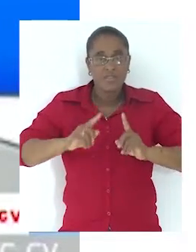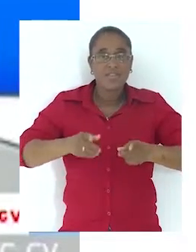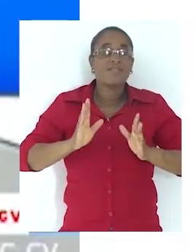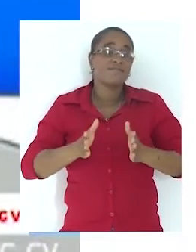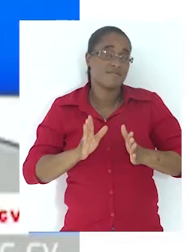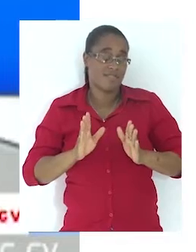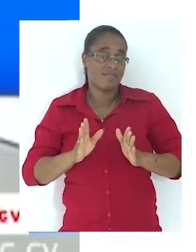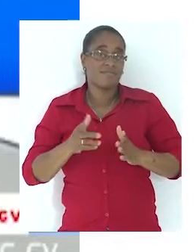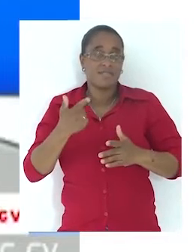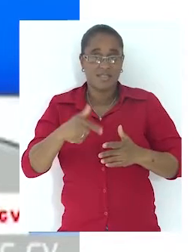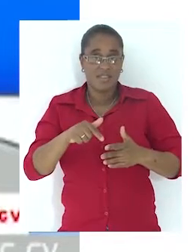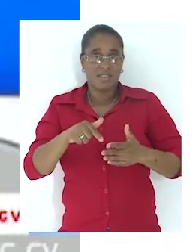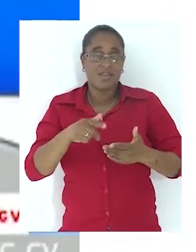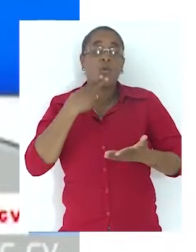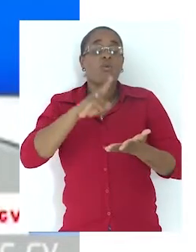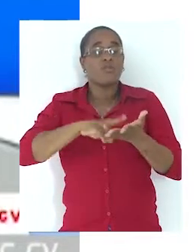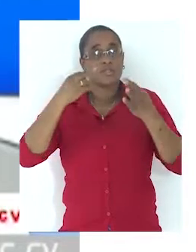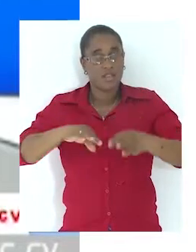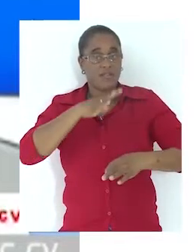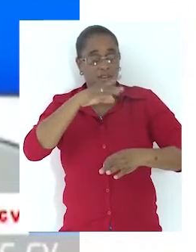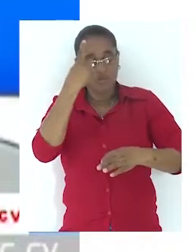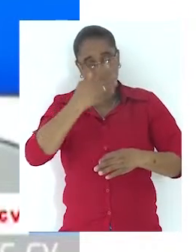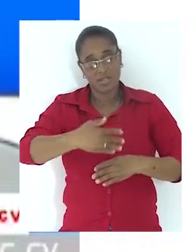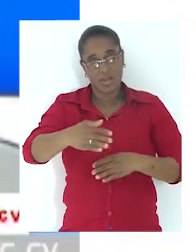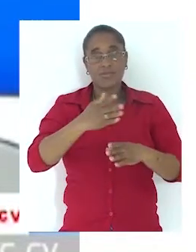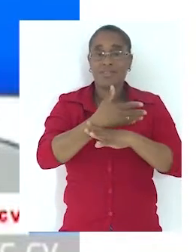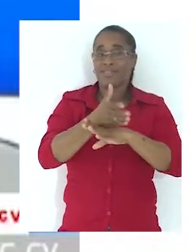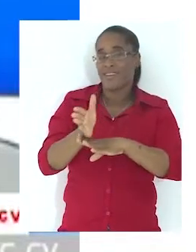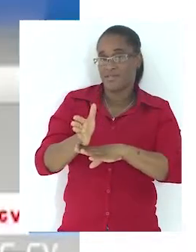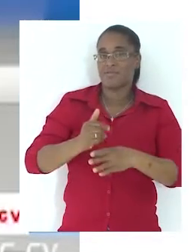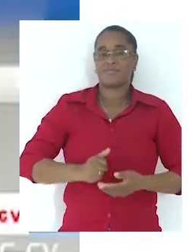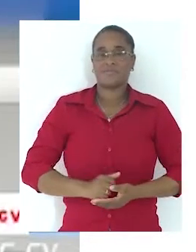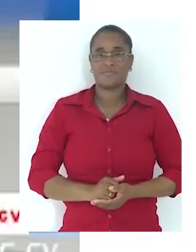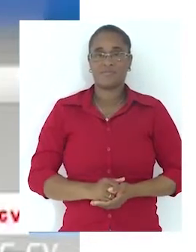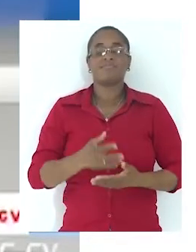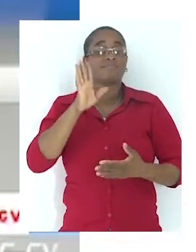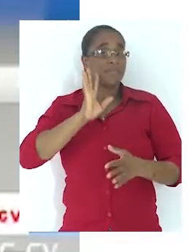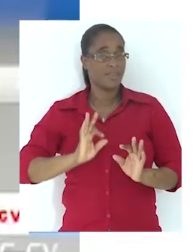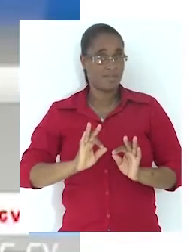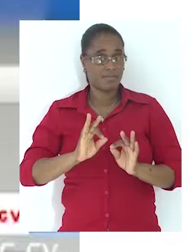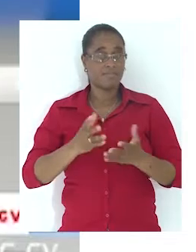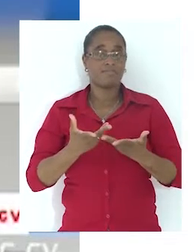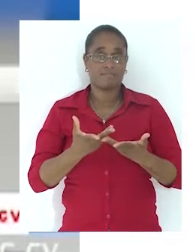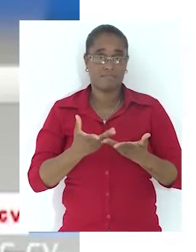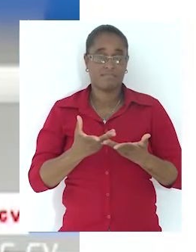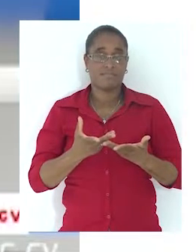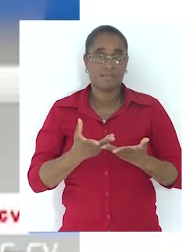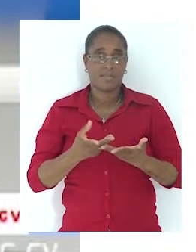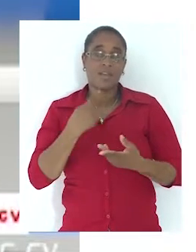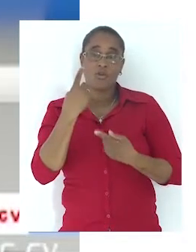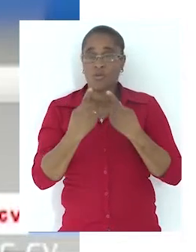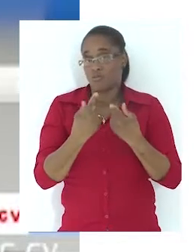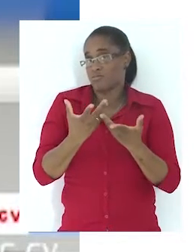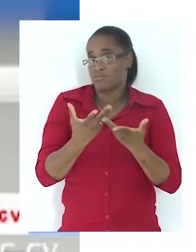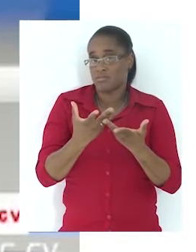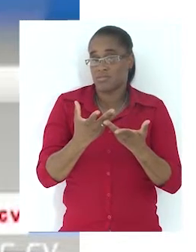estamos oficialmente falando quase com uma semana de atraso? Sim, efetivamente, acho que foi uma